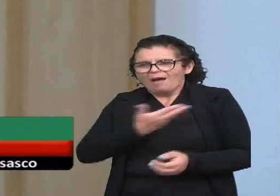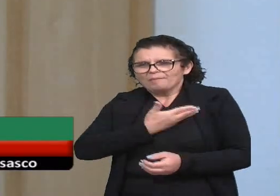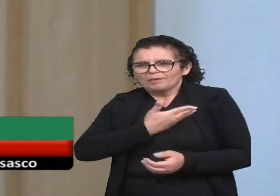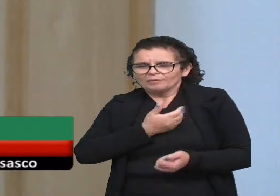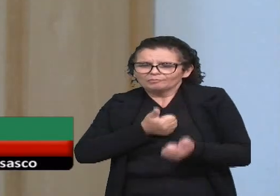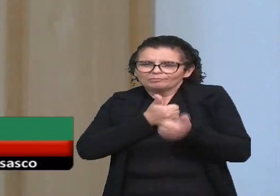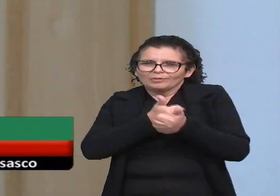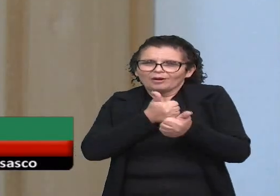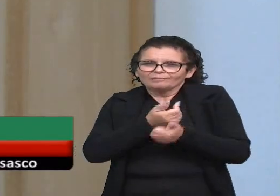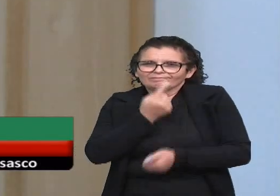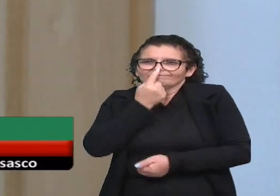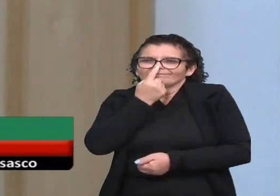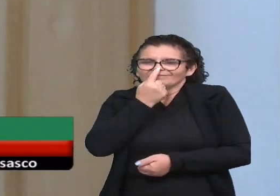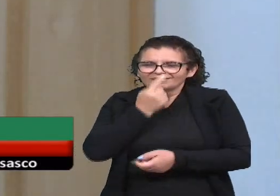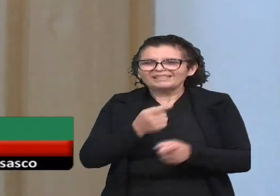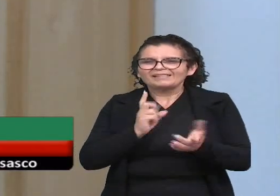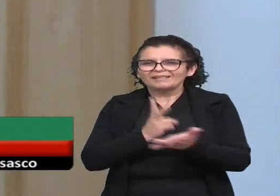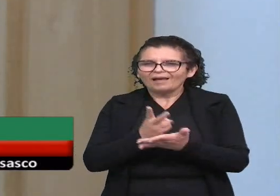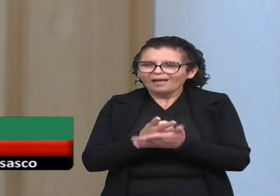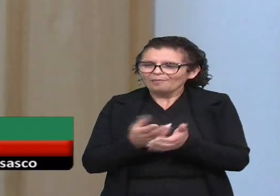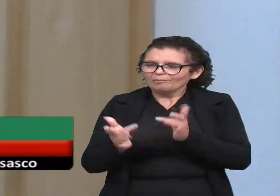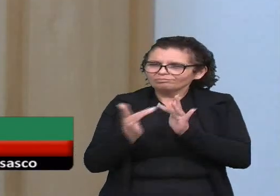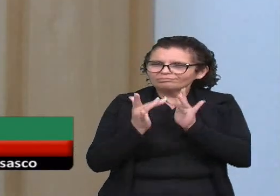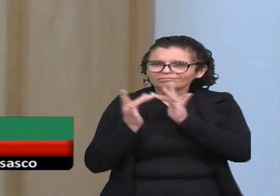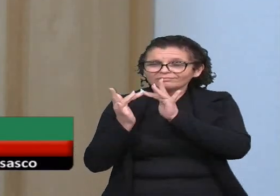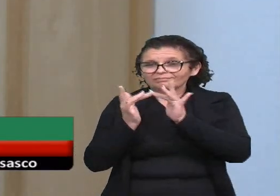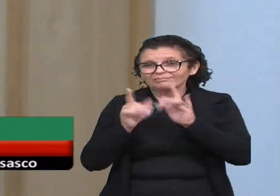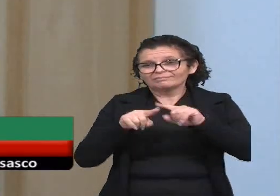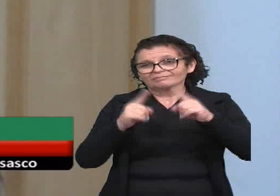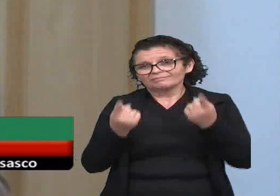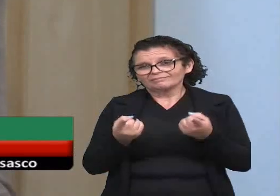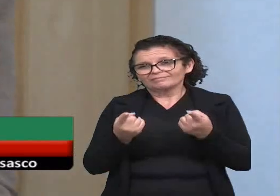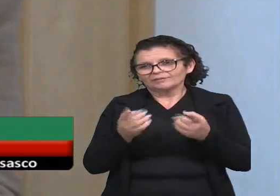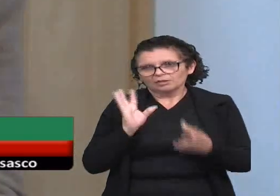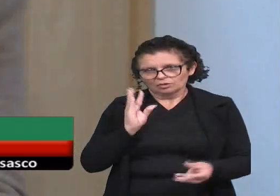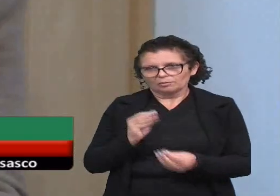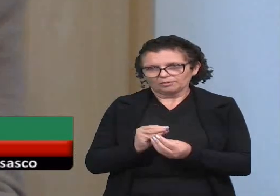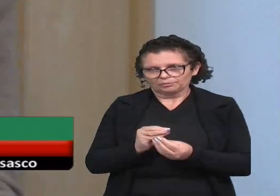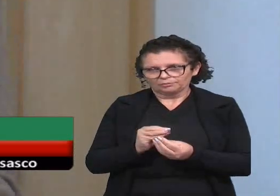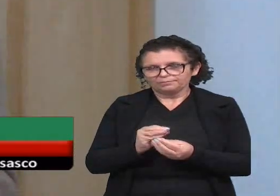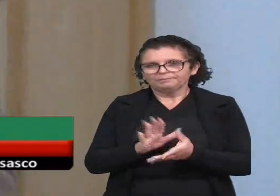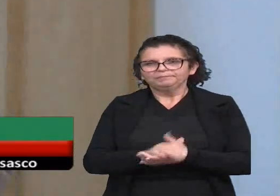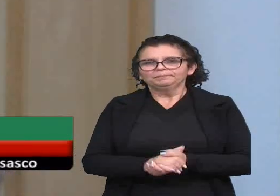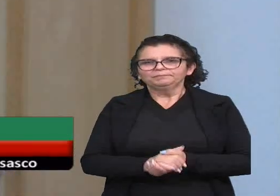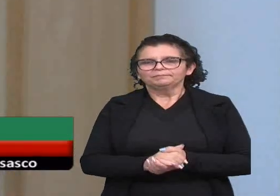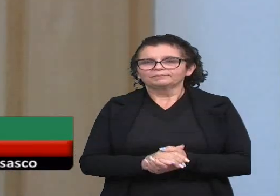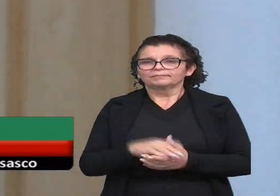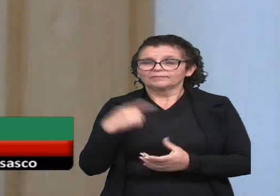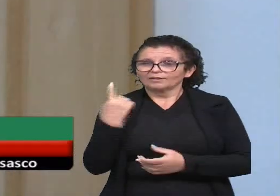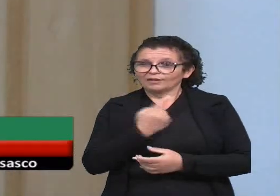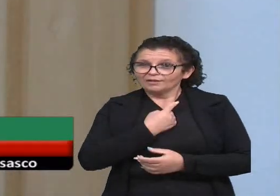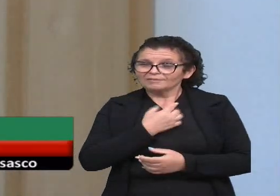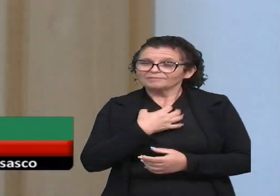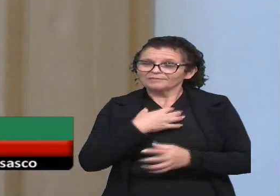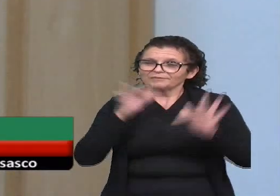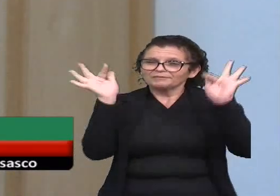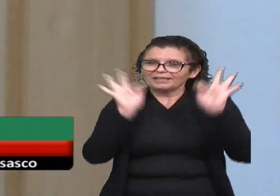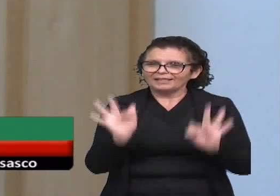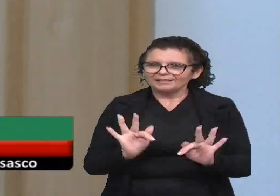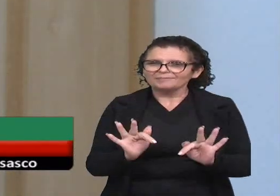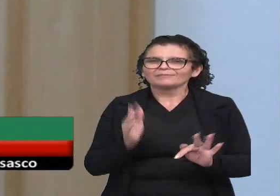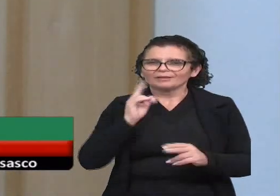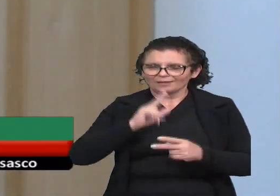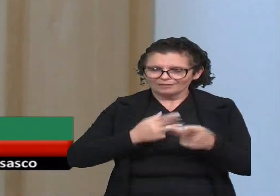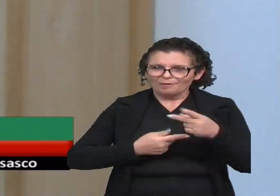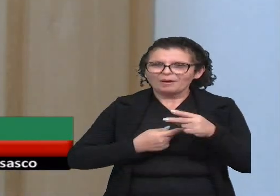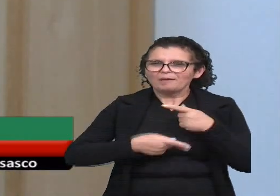alguém do qual a gente estava sempre em contato, mas, só para concluir, presidente, nós estamos muito felizes porque sabemos